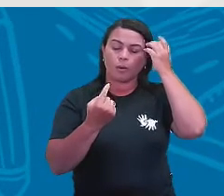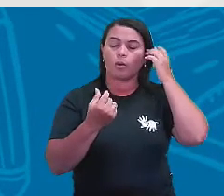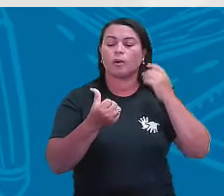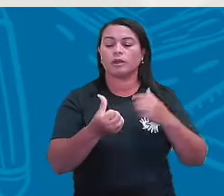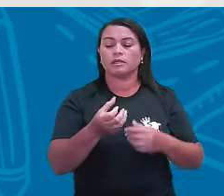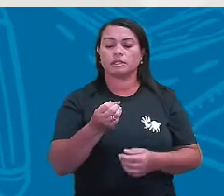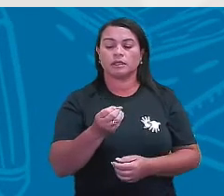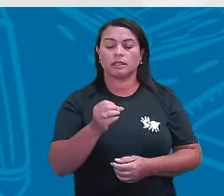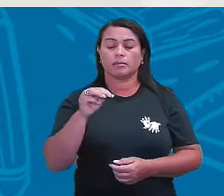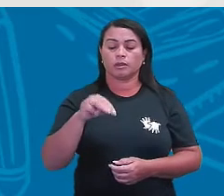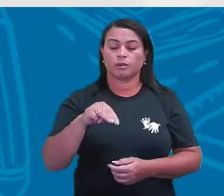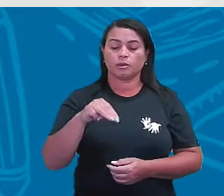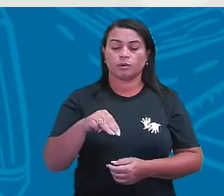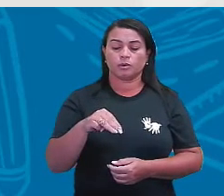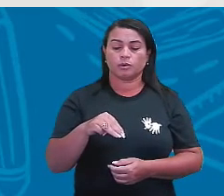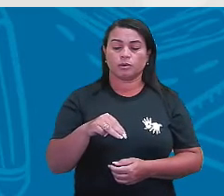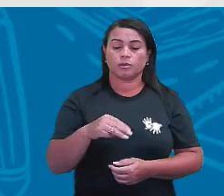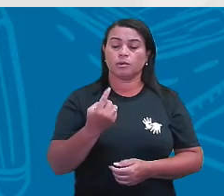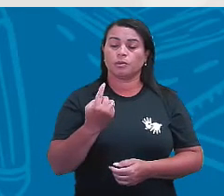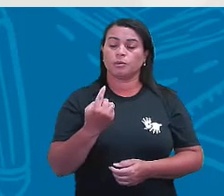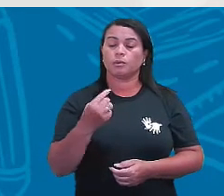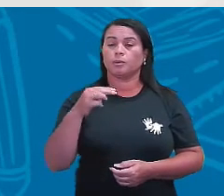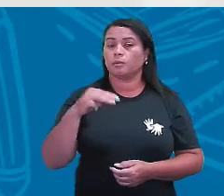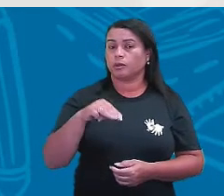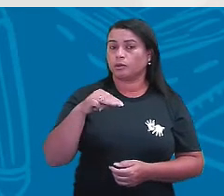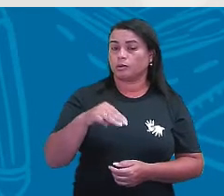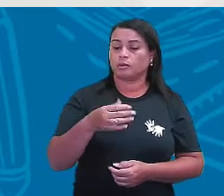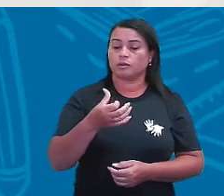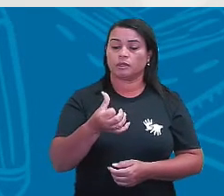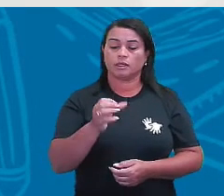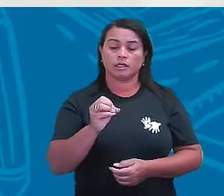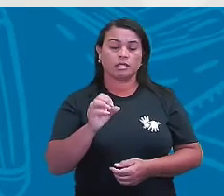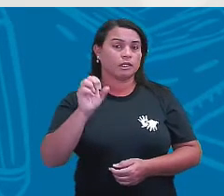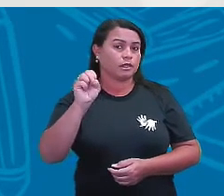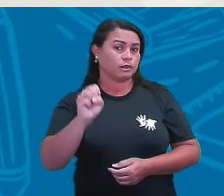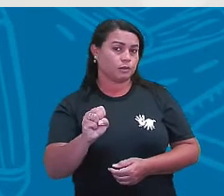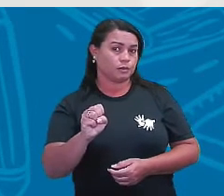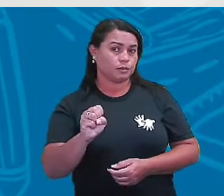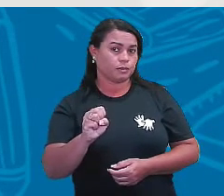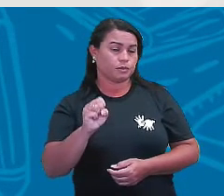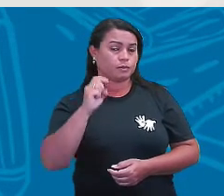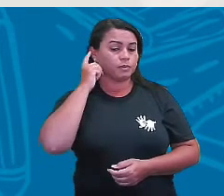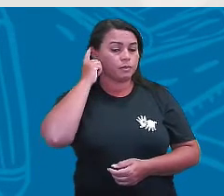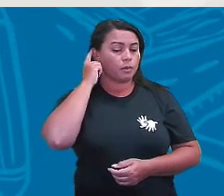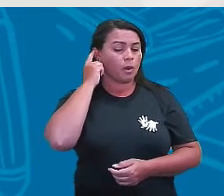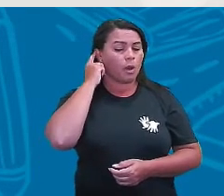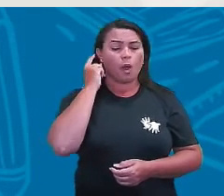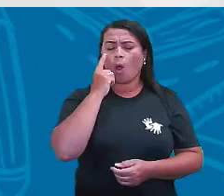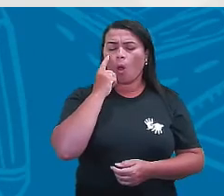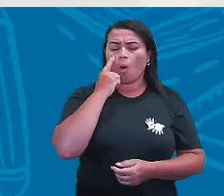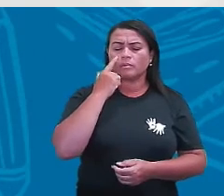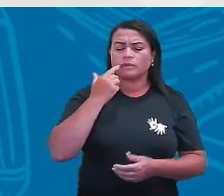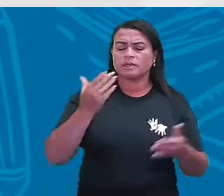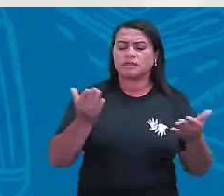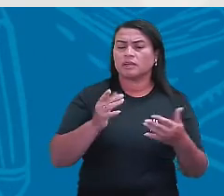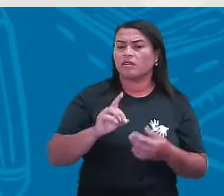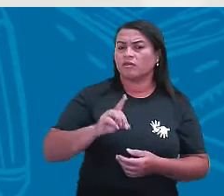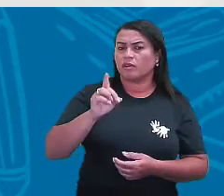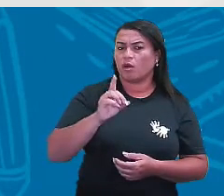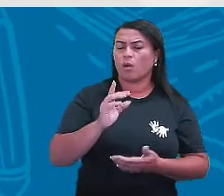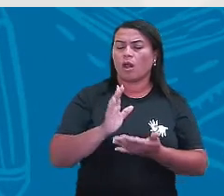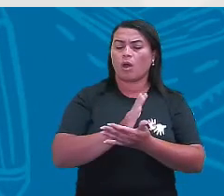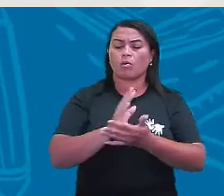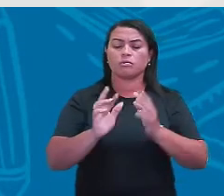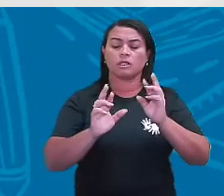60 minutos. 1 minuto, 60 segundos, tá certo? Veja agora mais algumas